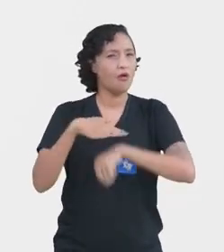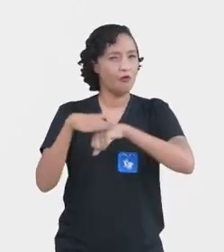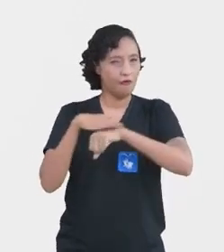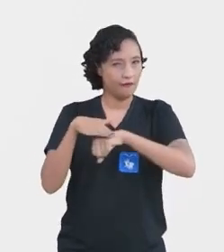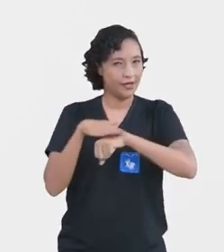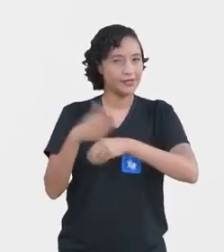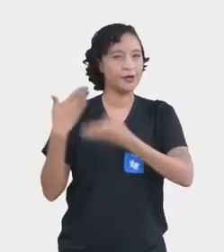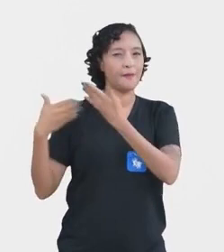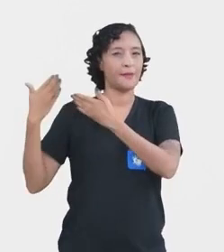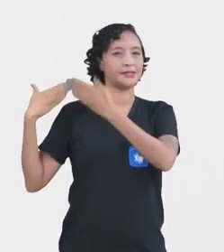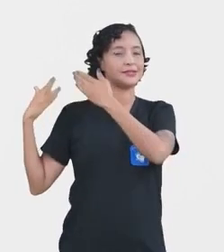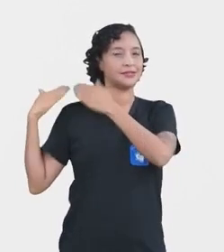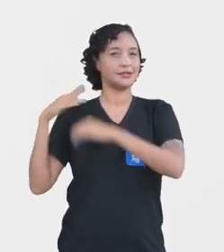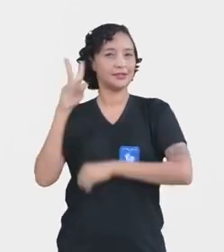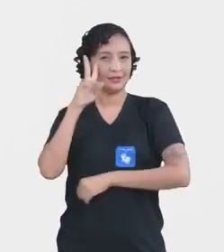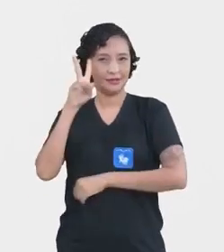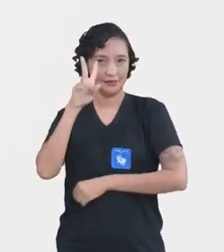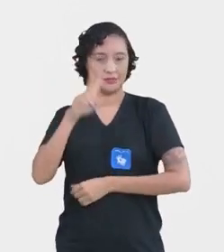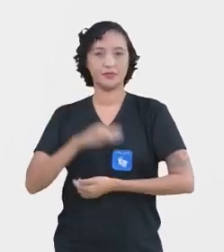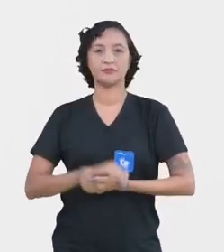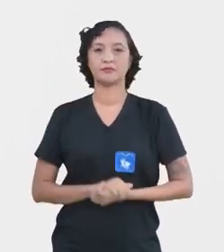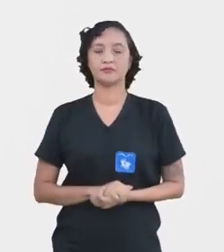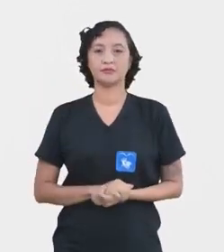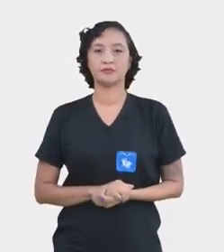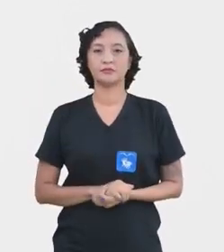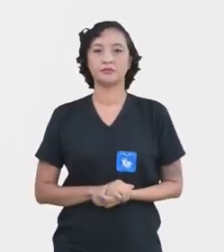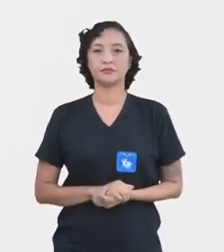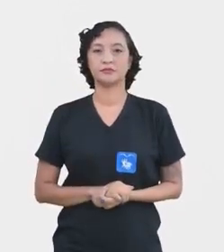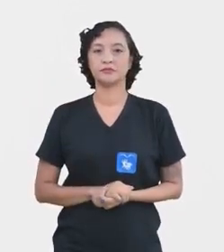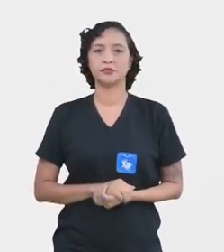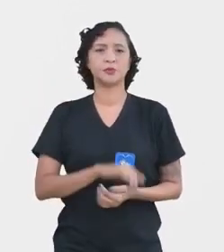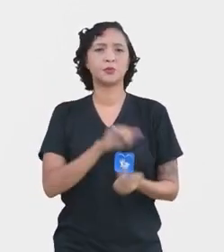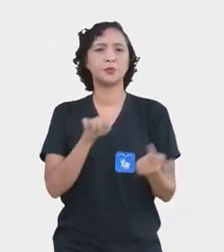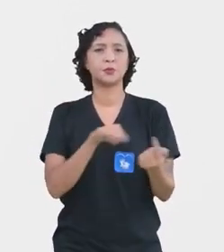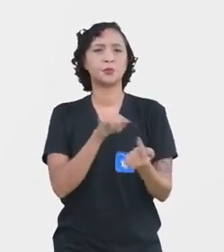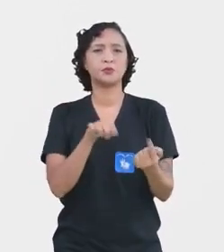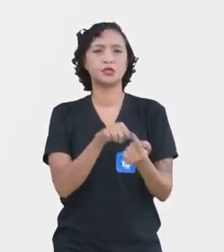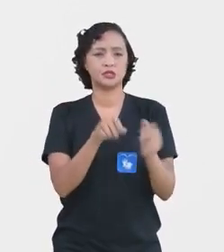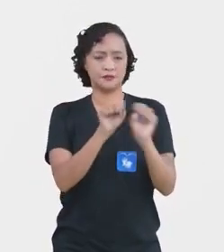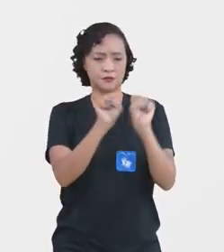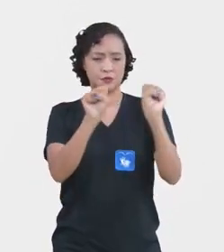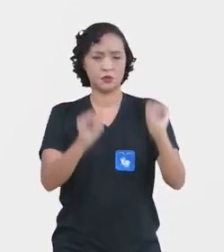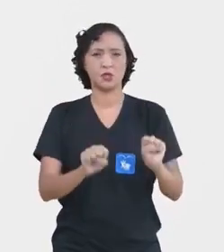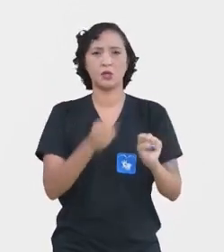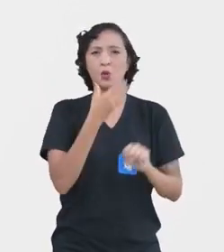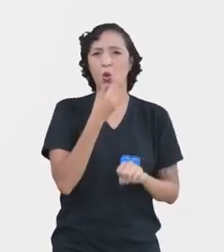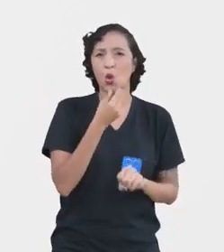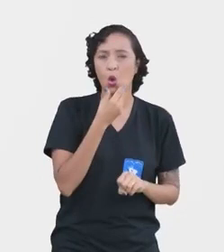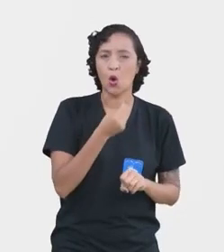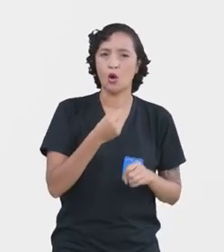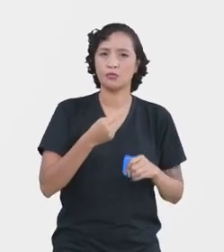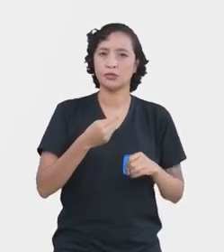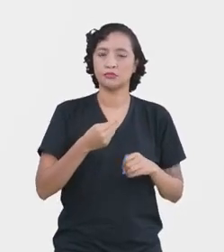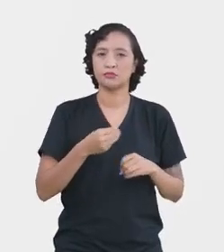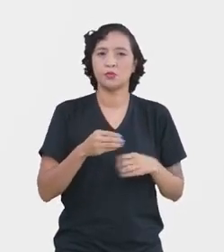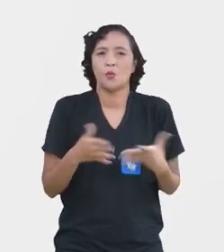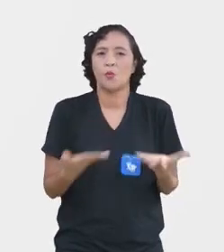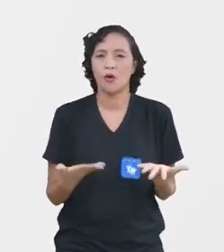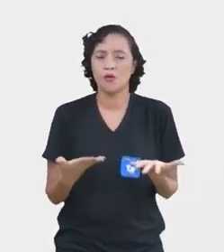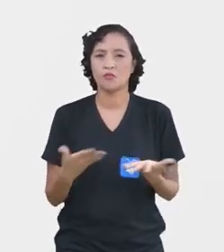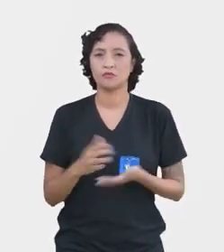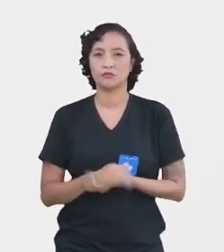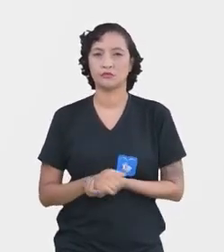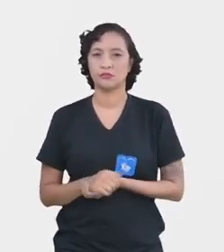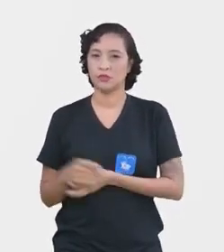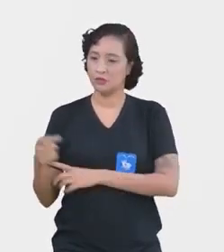anteriores, lembram? E a função dele, né, do sistema reprodutor masculino, é depositar